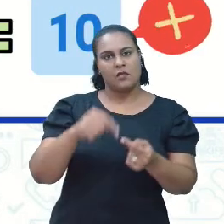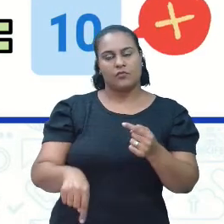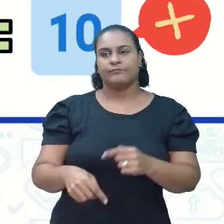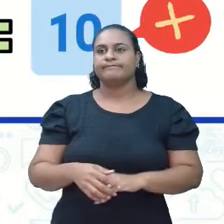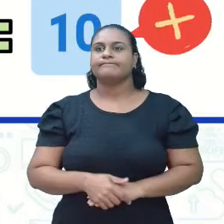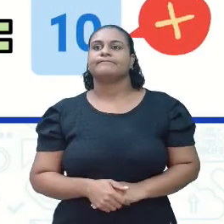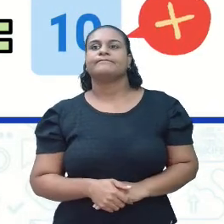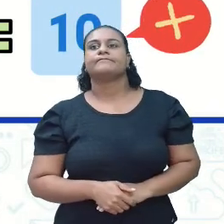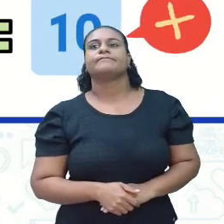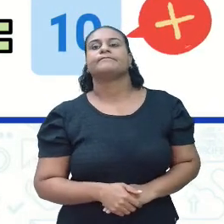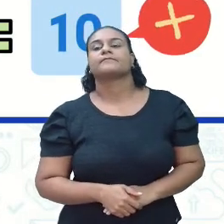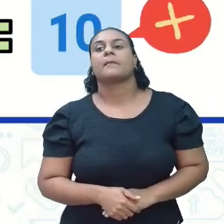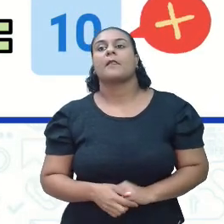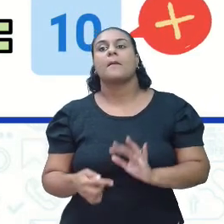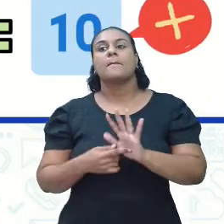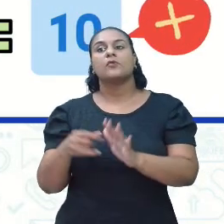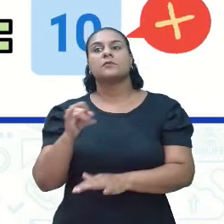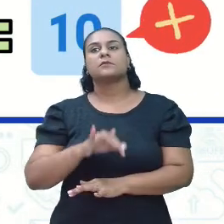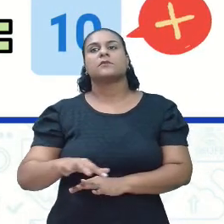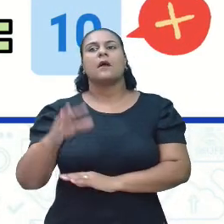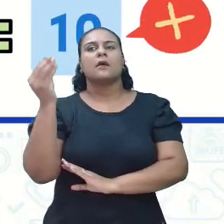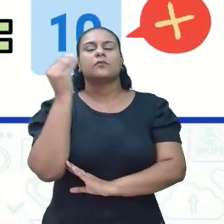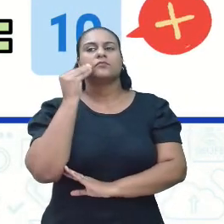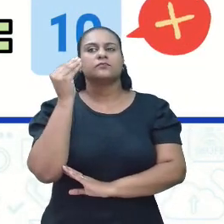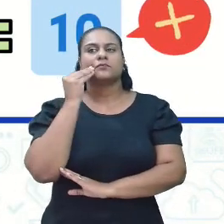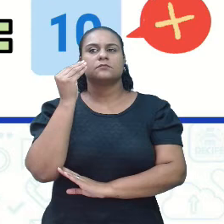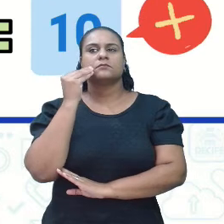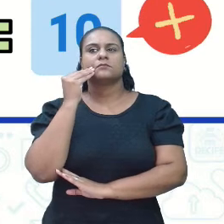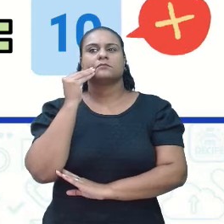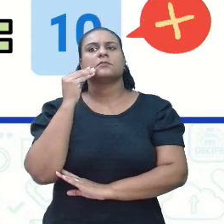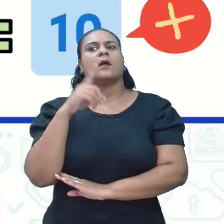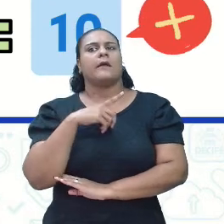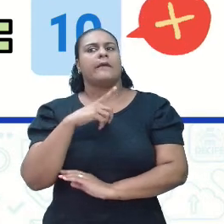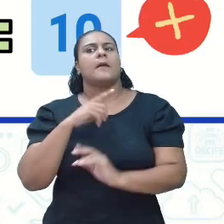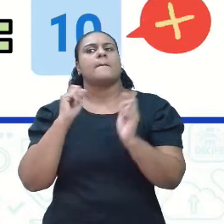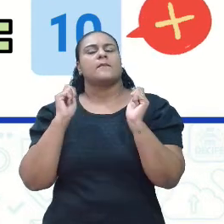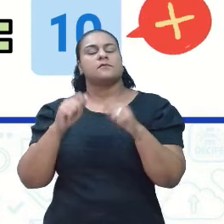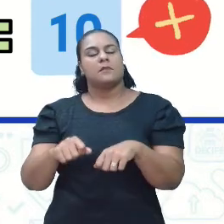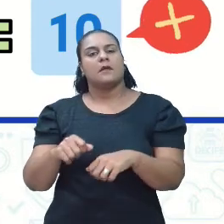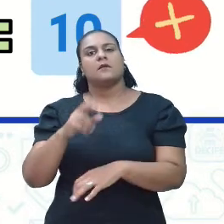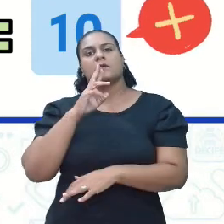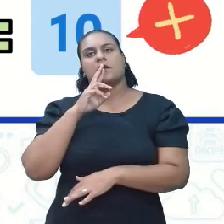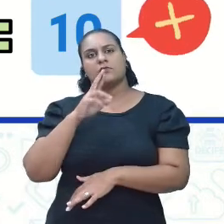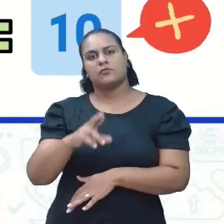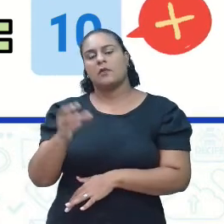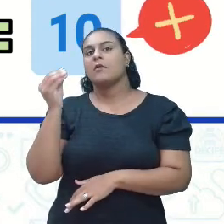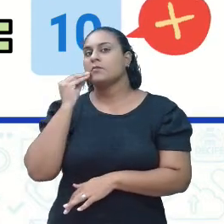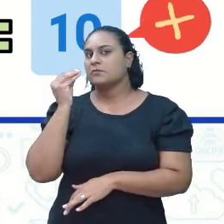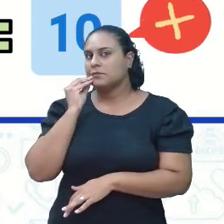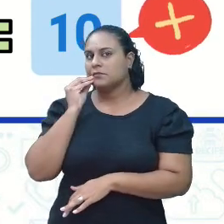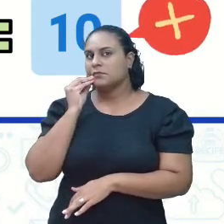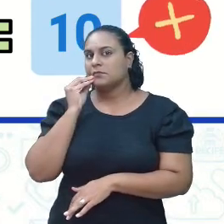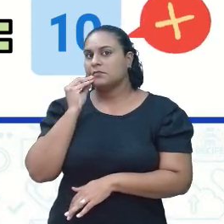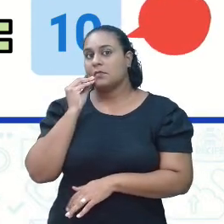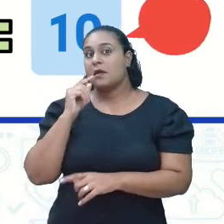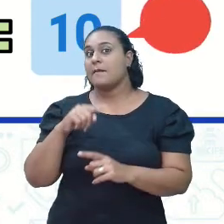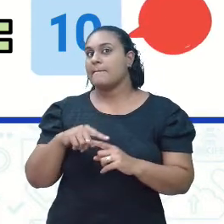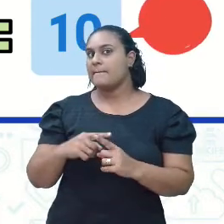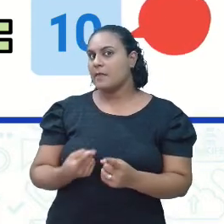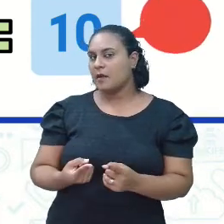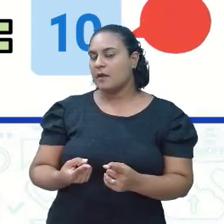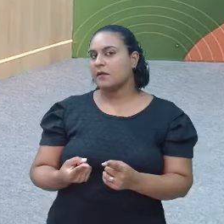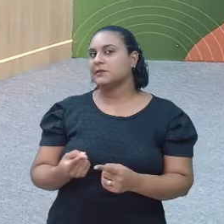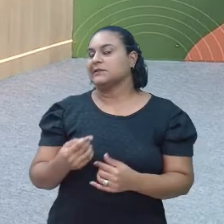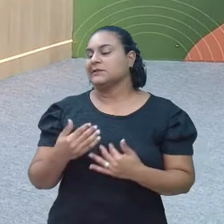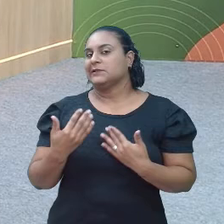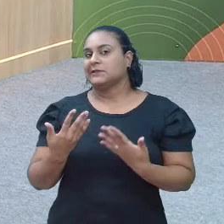Então eu coloquei essa imagem aí como tentativas. Existe a possibilidade de você resolver por tentativas. Só que você corre o risco